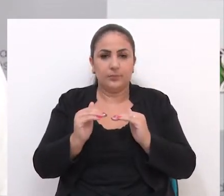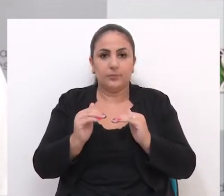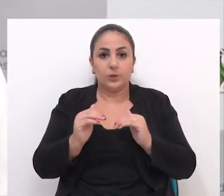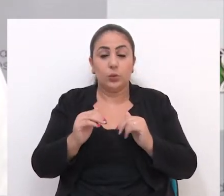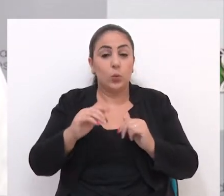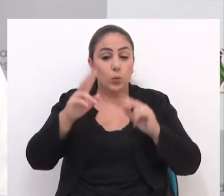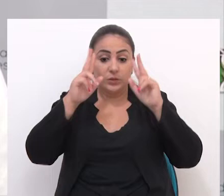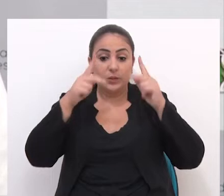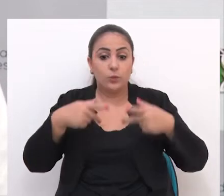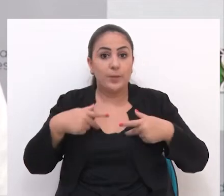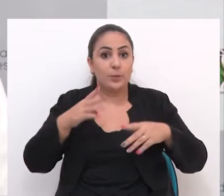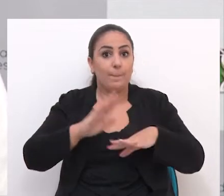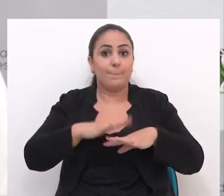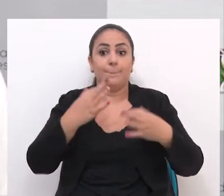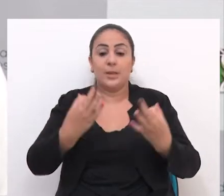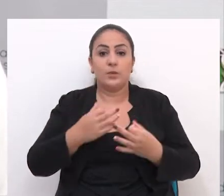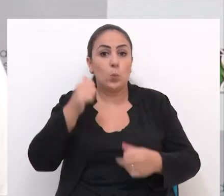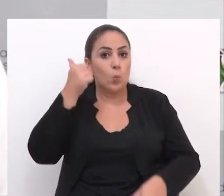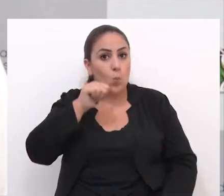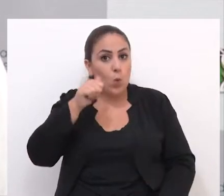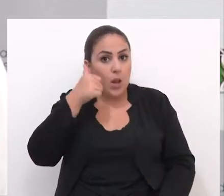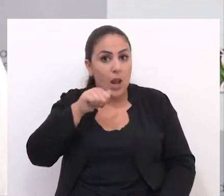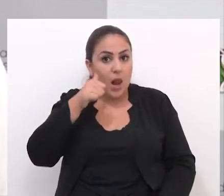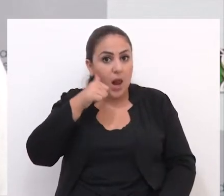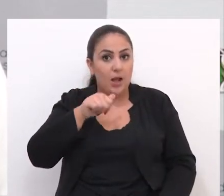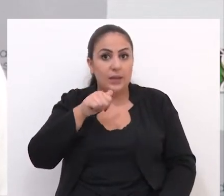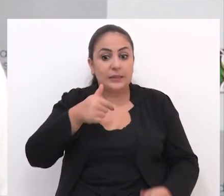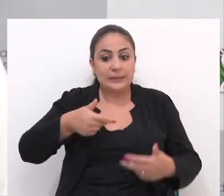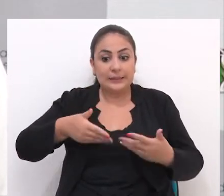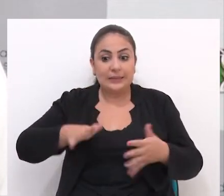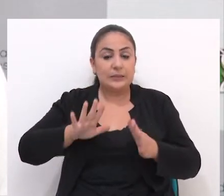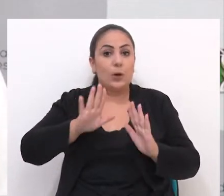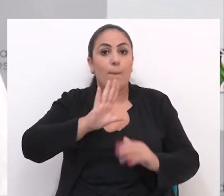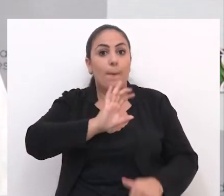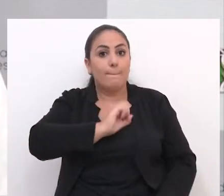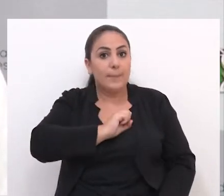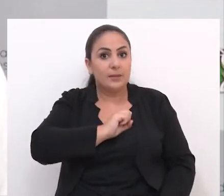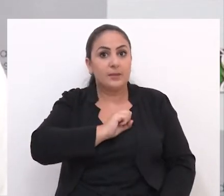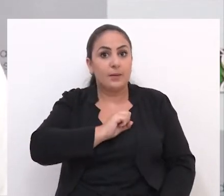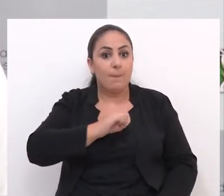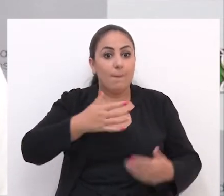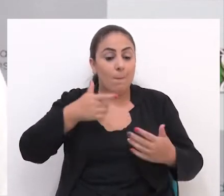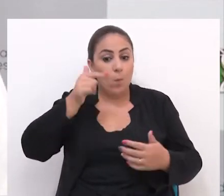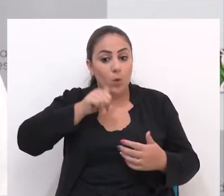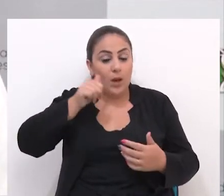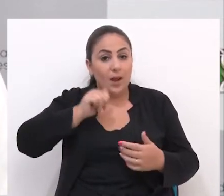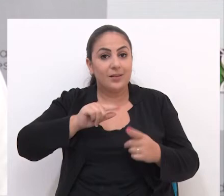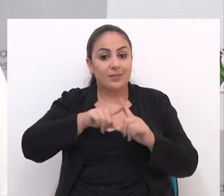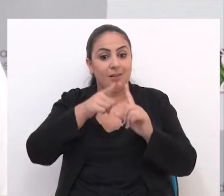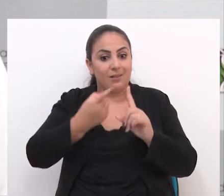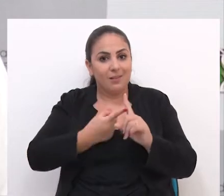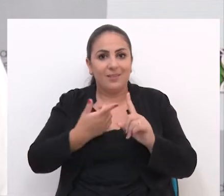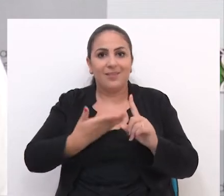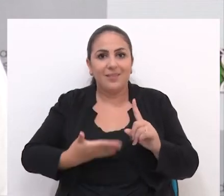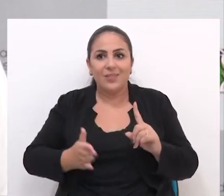com o ser humano mais maravilhoso do mundo. Mulher, ela nasceu para ser amada, a mulher que nos deu a vida,